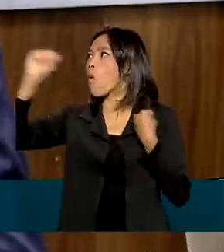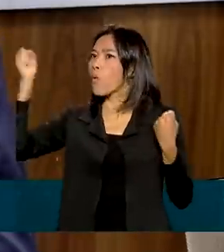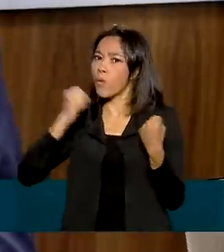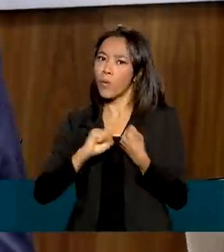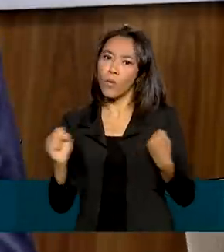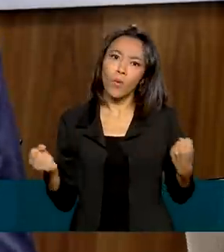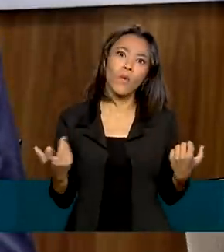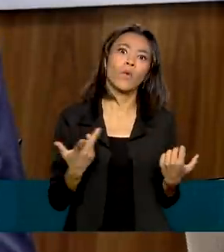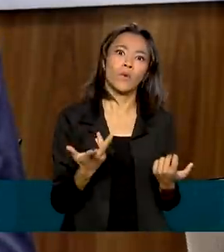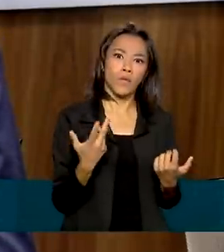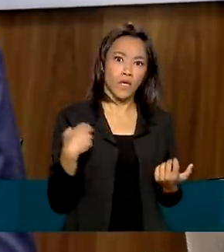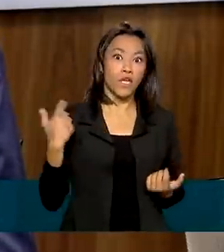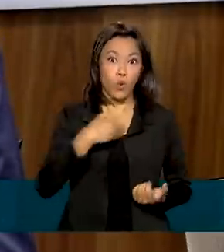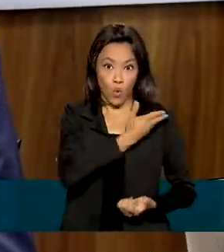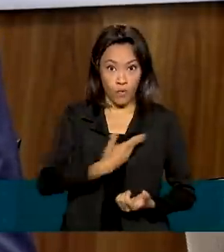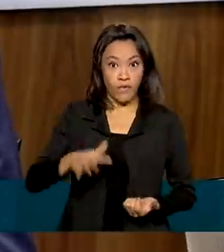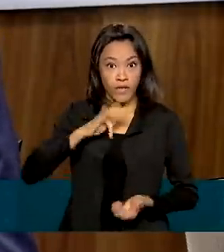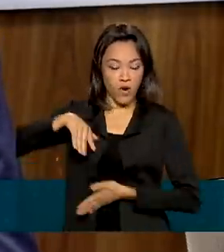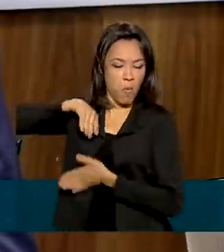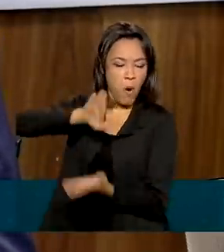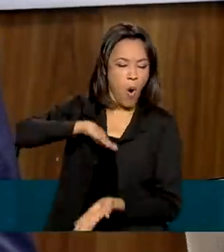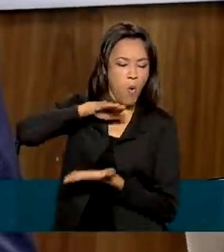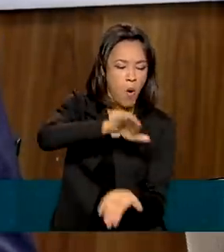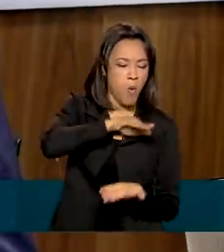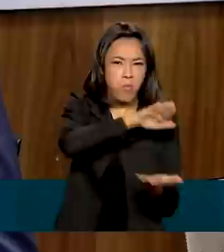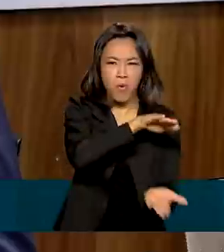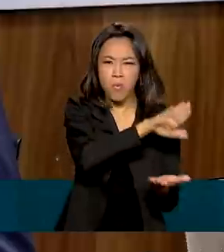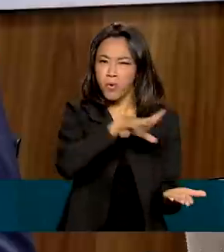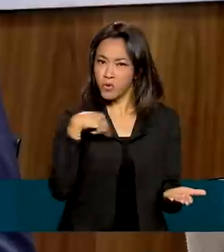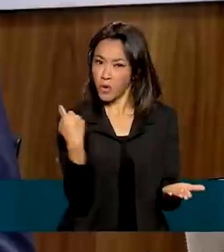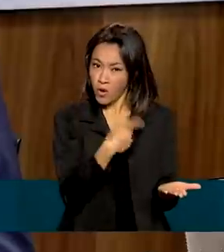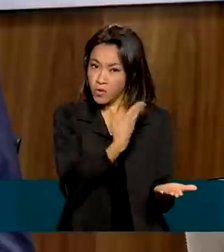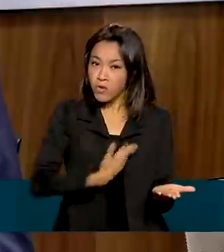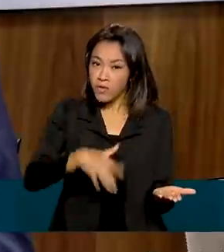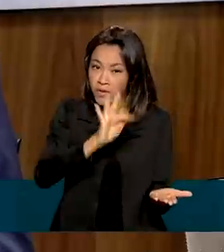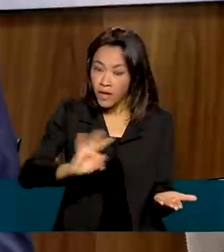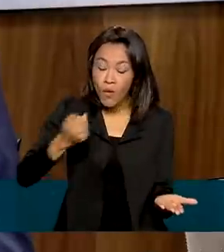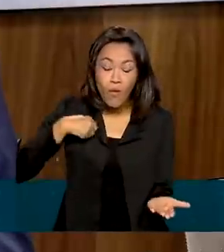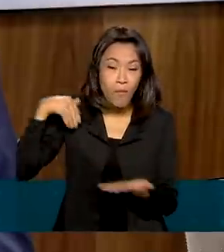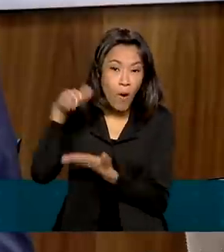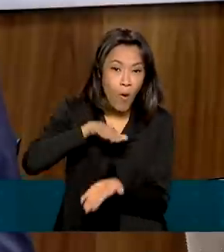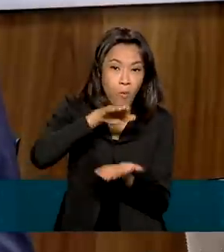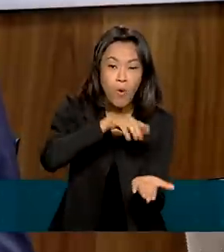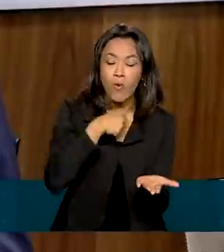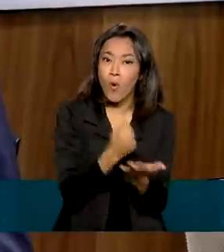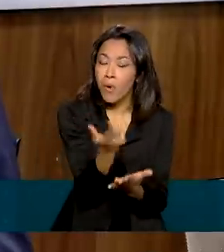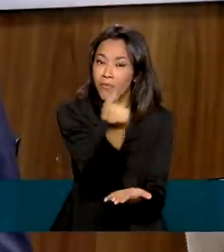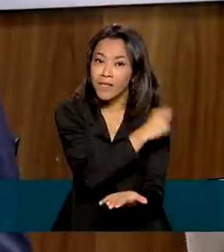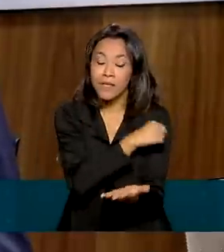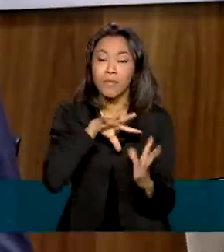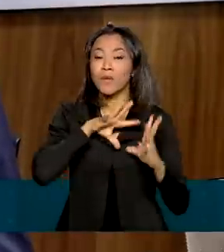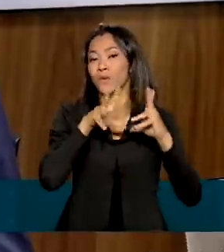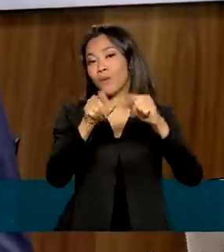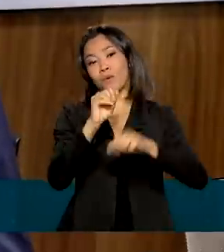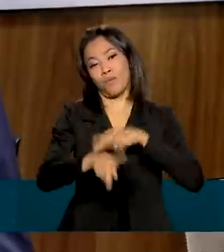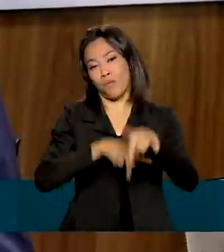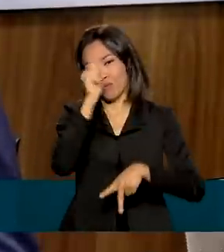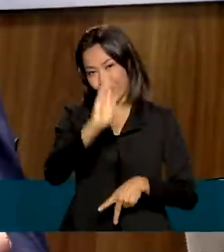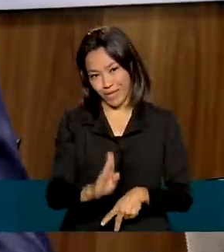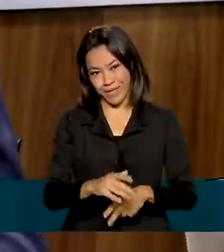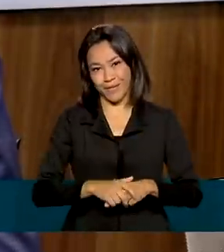governo Fernandes pensou para vacina da nossa parte compra nosso governo federal comprou a vacina para todos os brasileiros